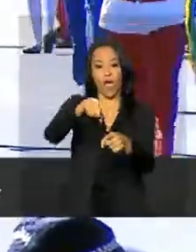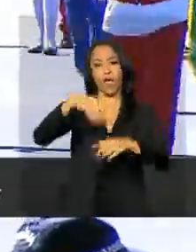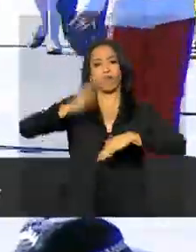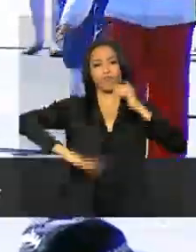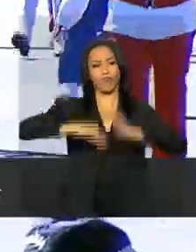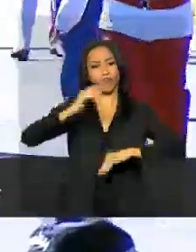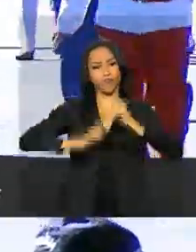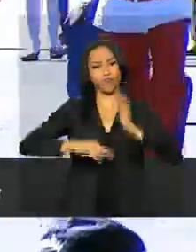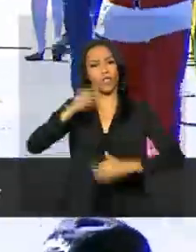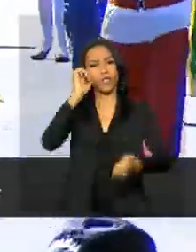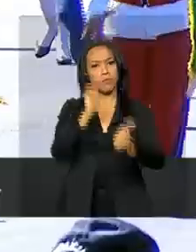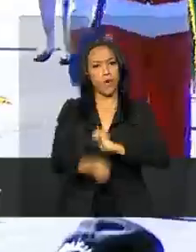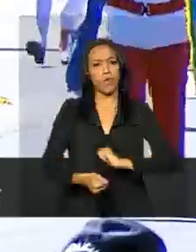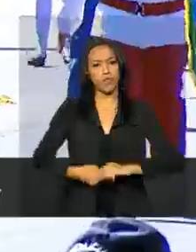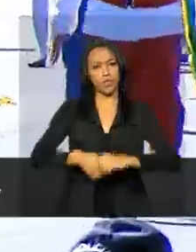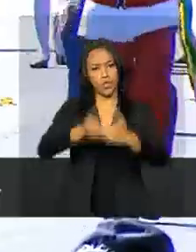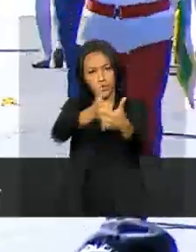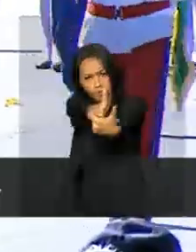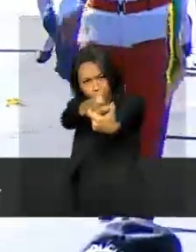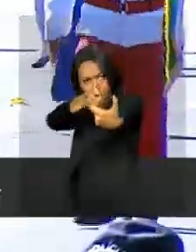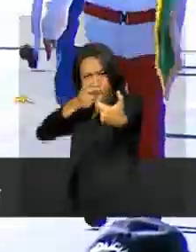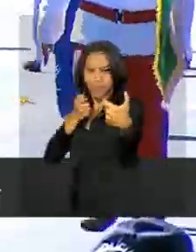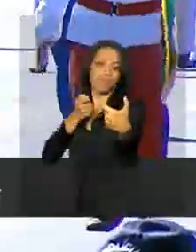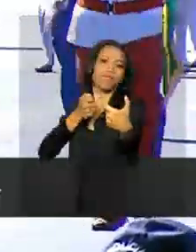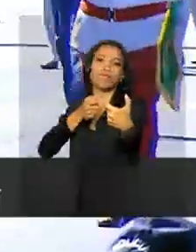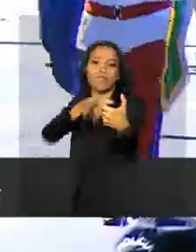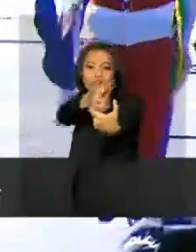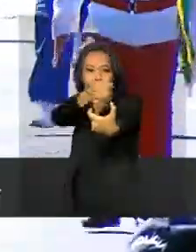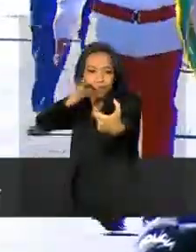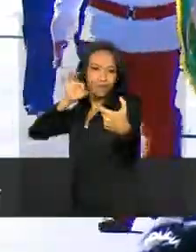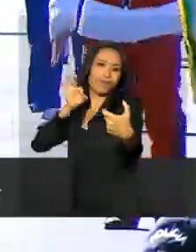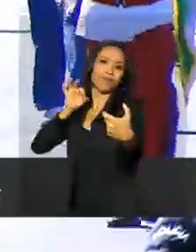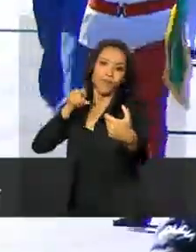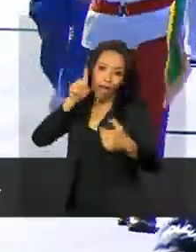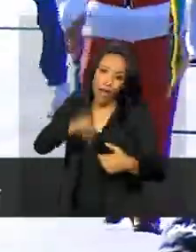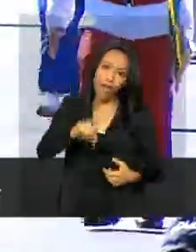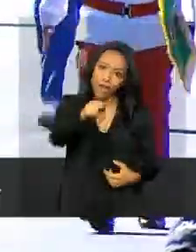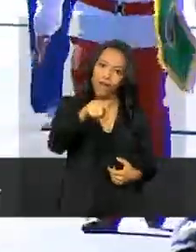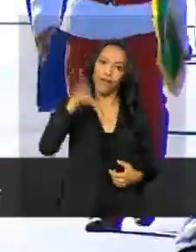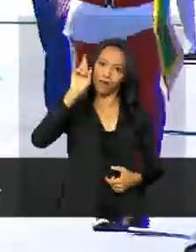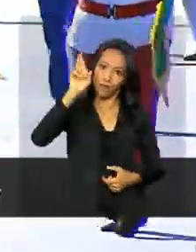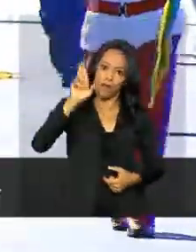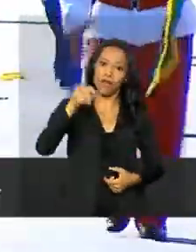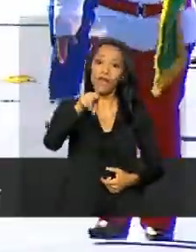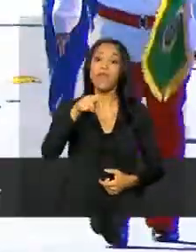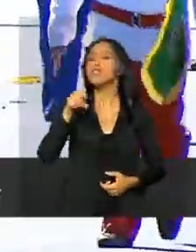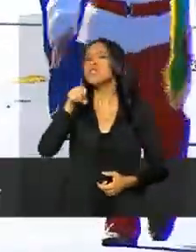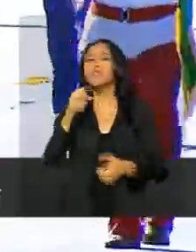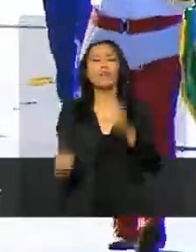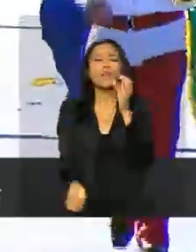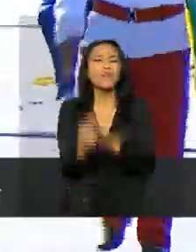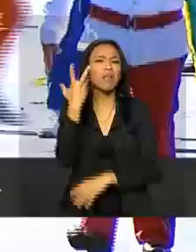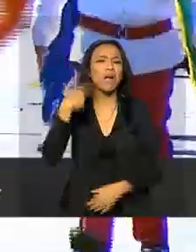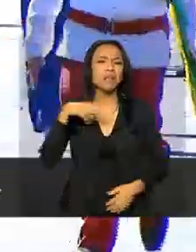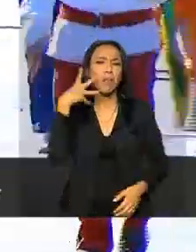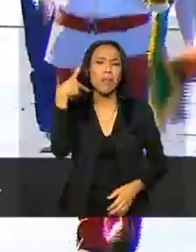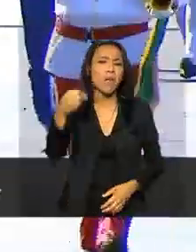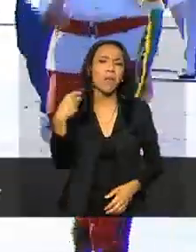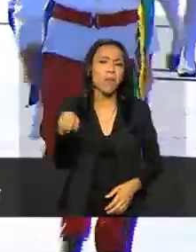seleção brasileira, o Bernardo Oliveira. O fogo simbólico, ele foi criado